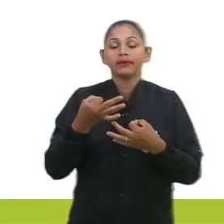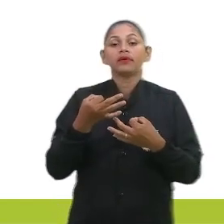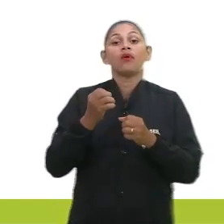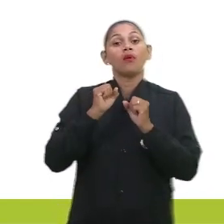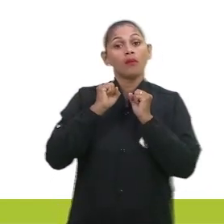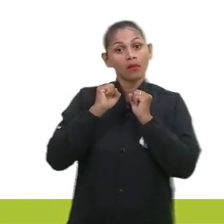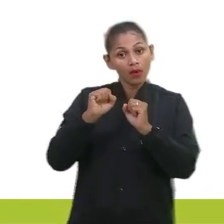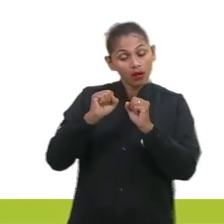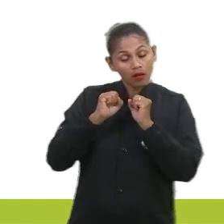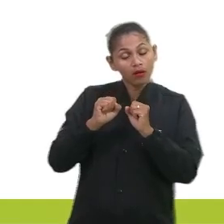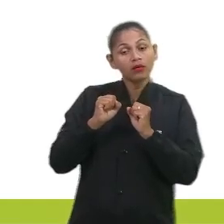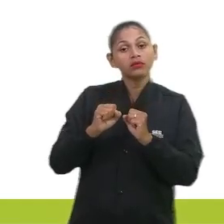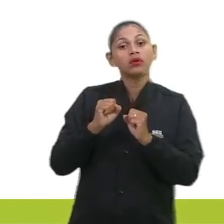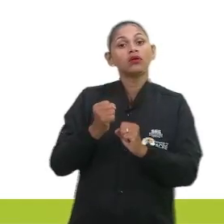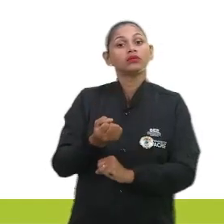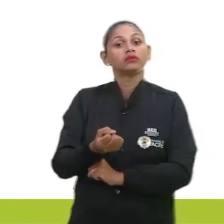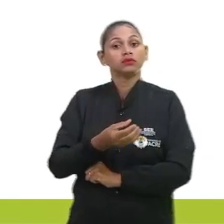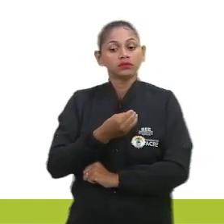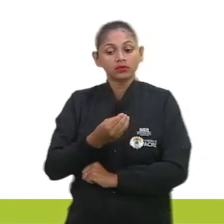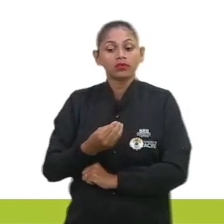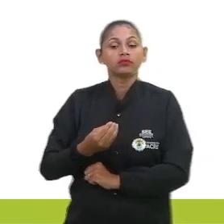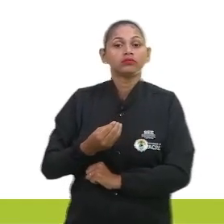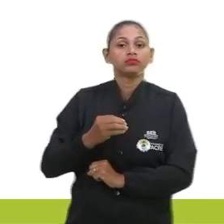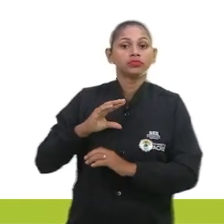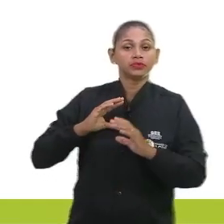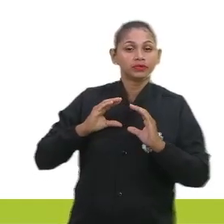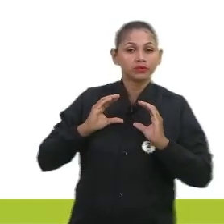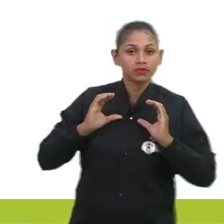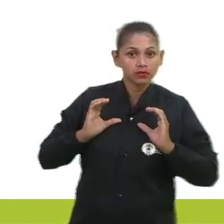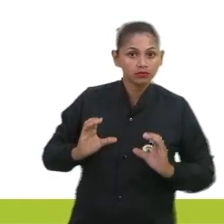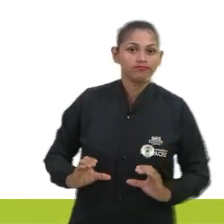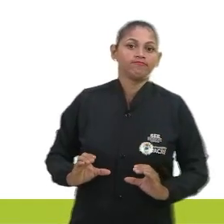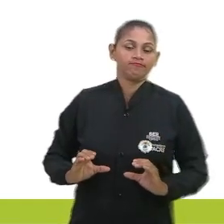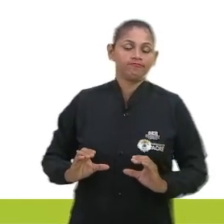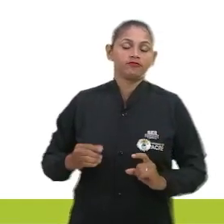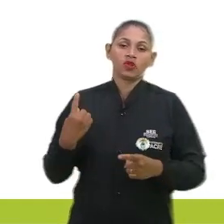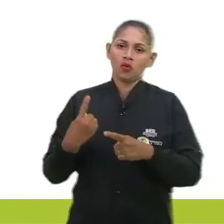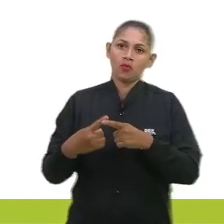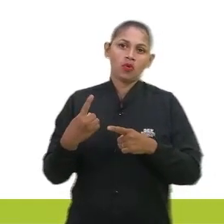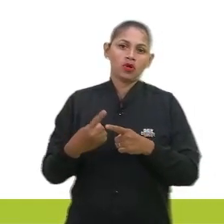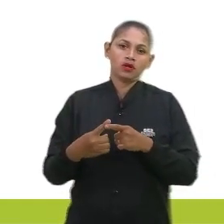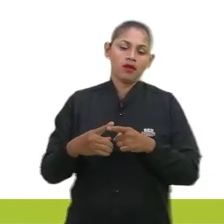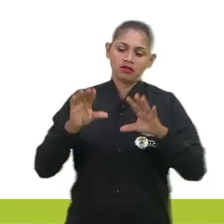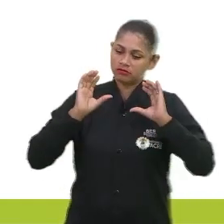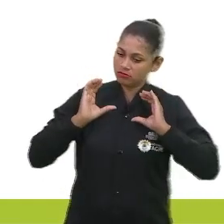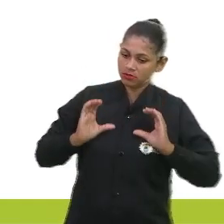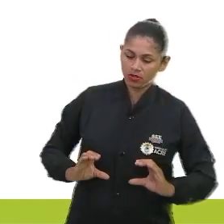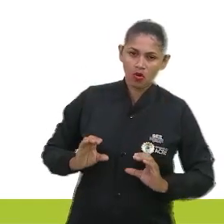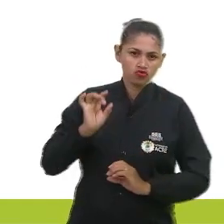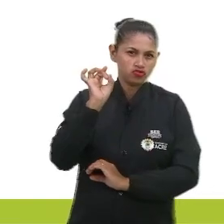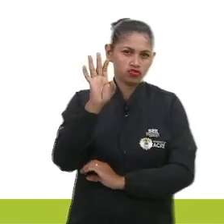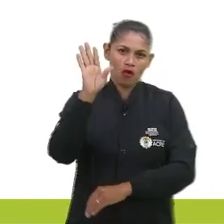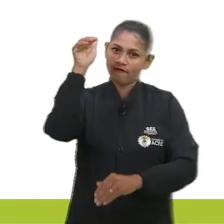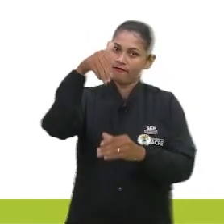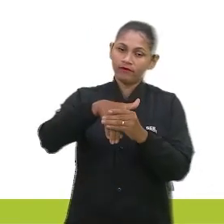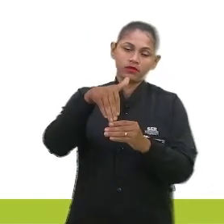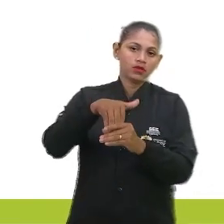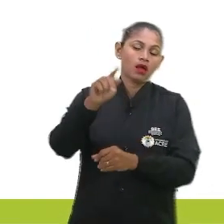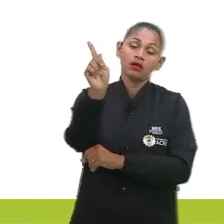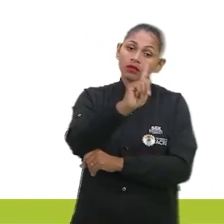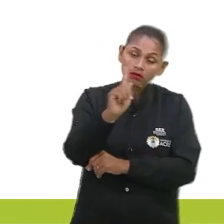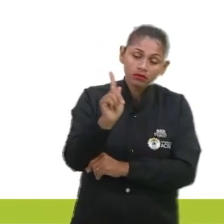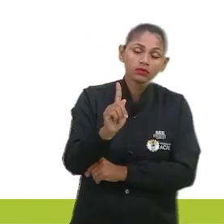cidadã. Porque cidadania não é apenas votar, cidadania também é reclamar, é buscar melhorias, né,